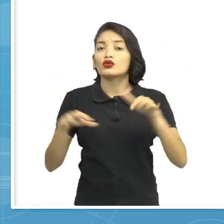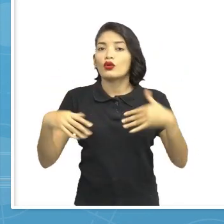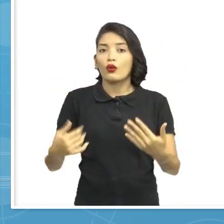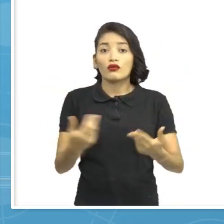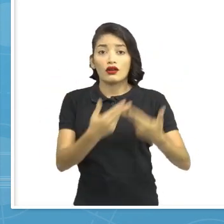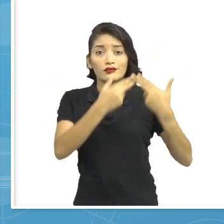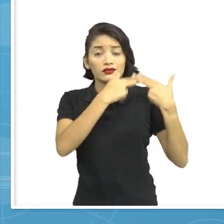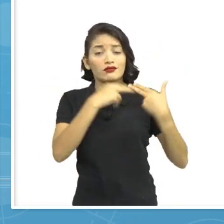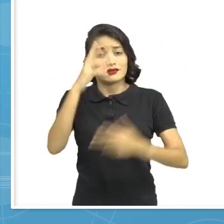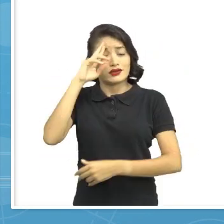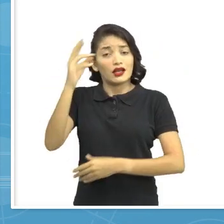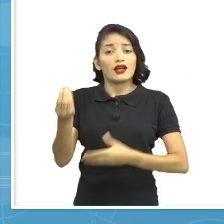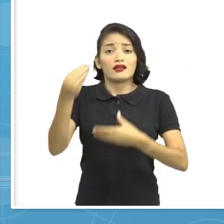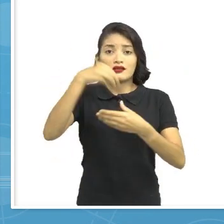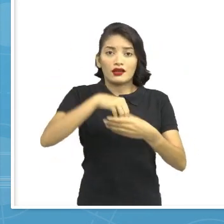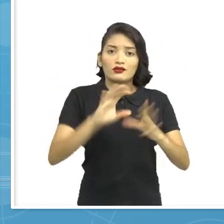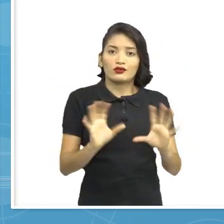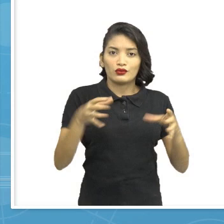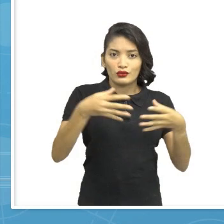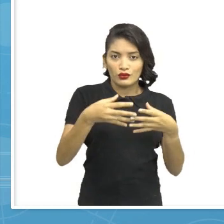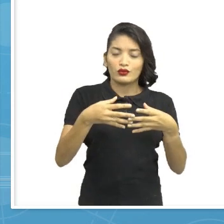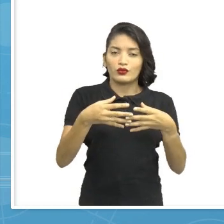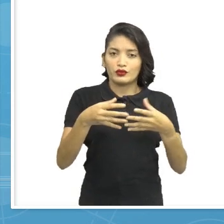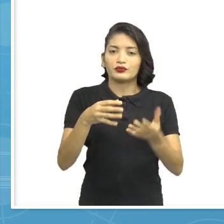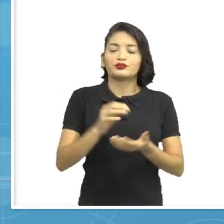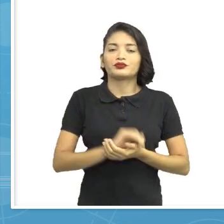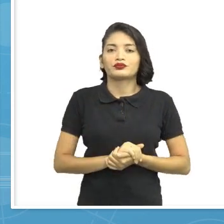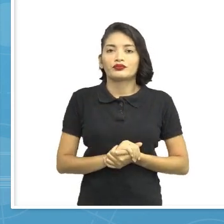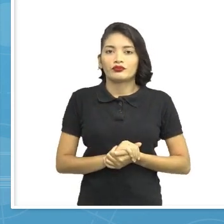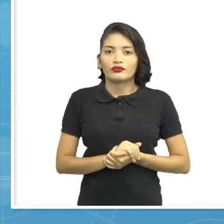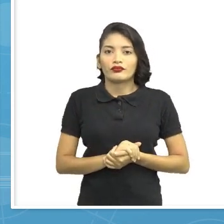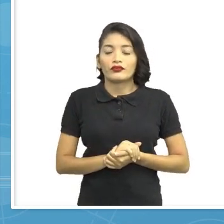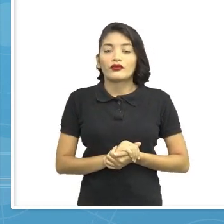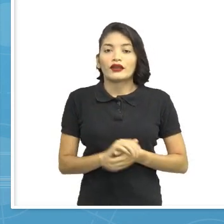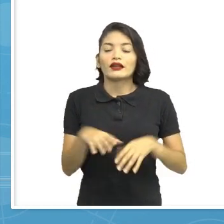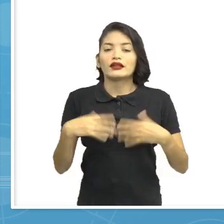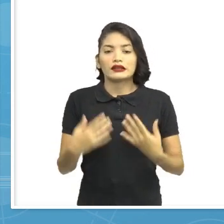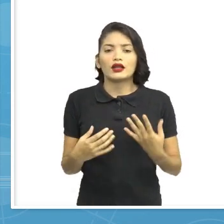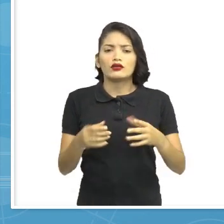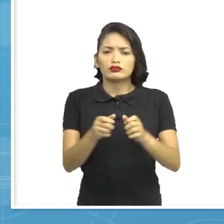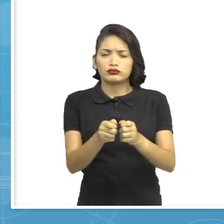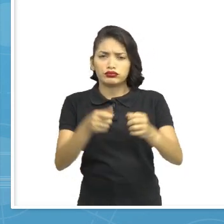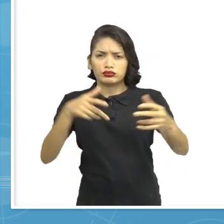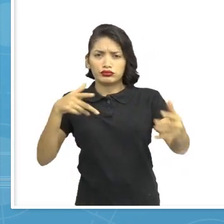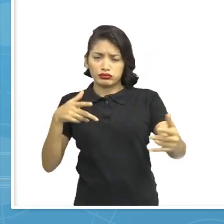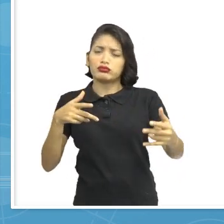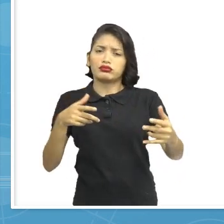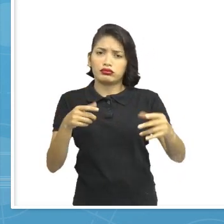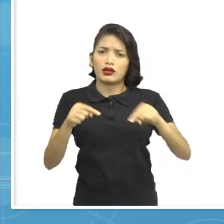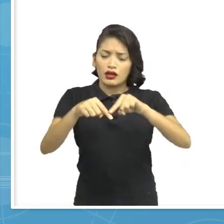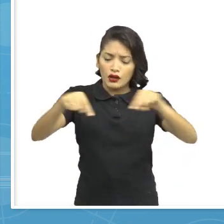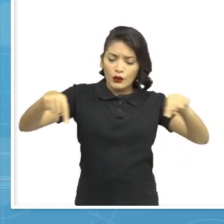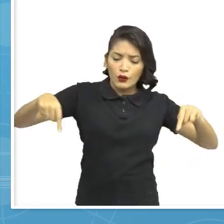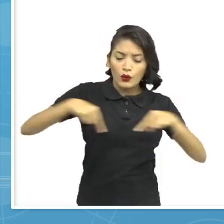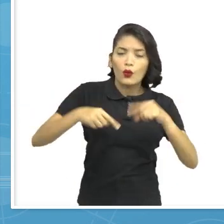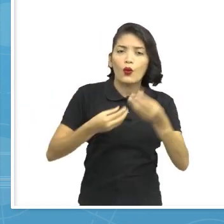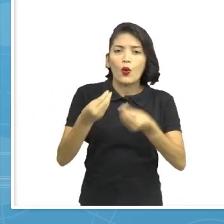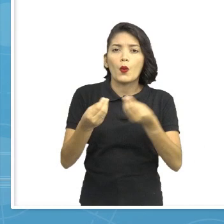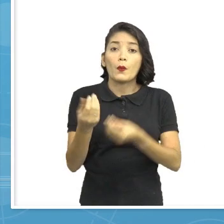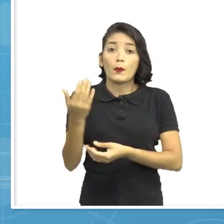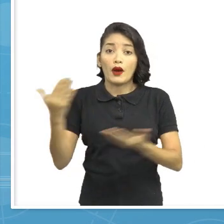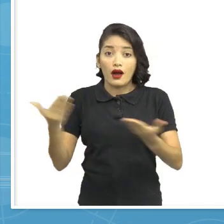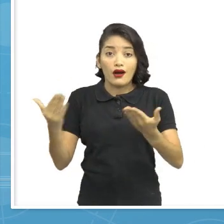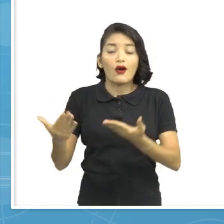do chefe dentro da aldeia. Em forma de arco, uma grande roda girar entre o presente e o passado. É